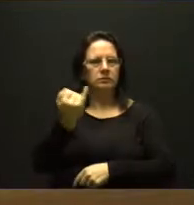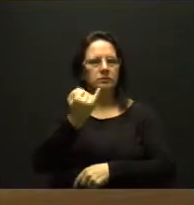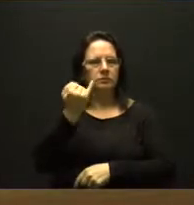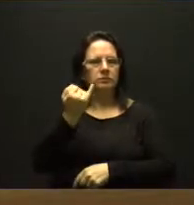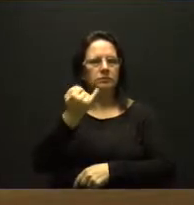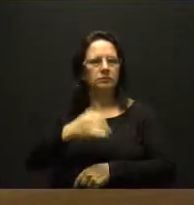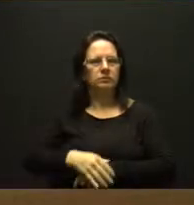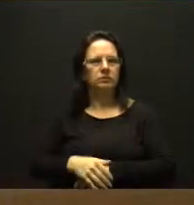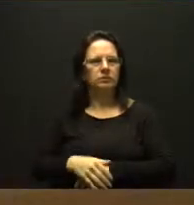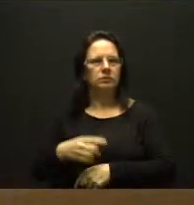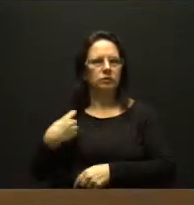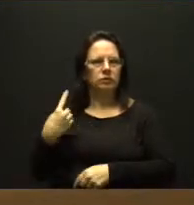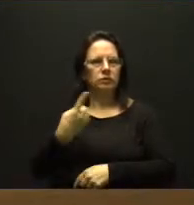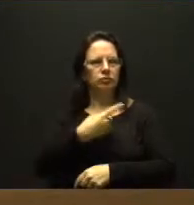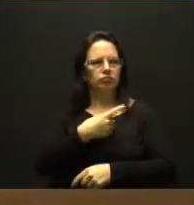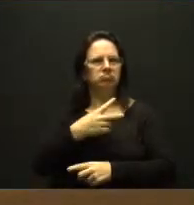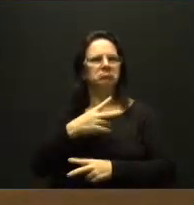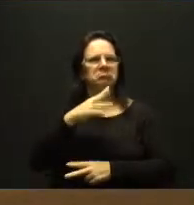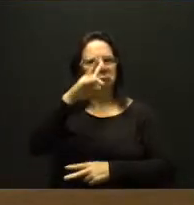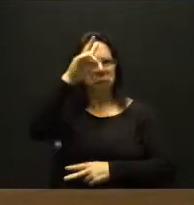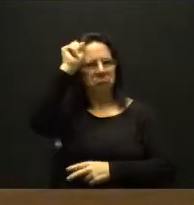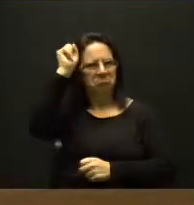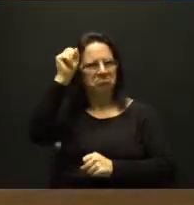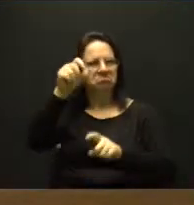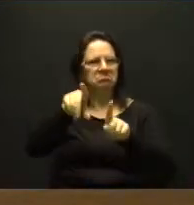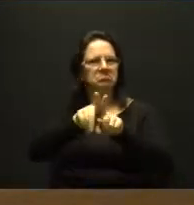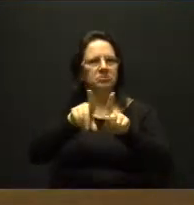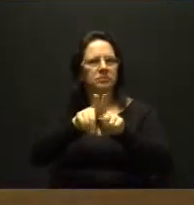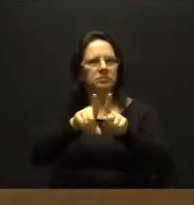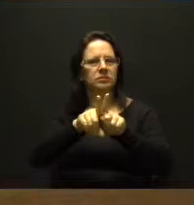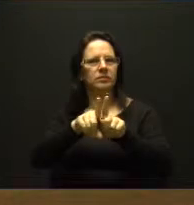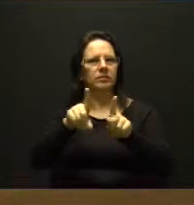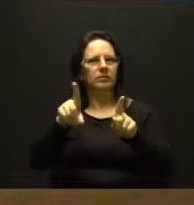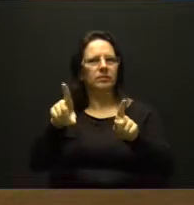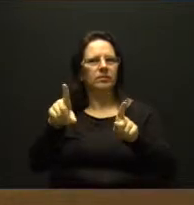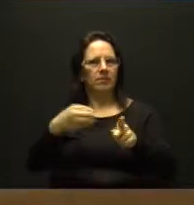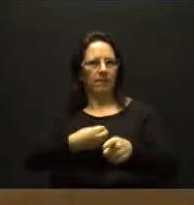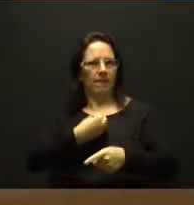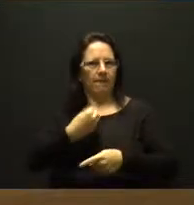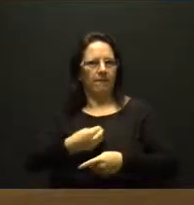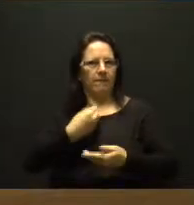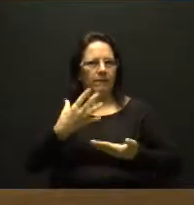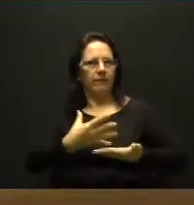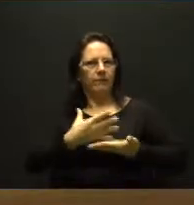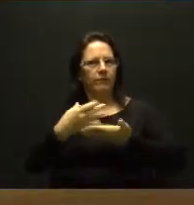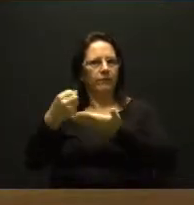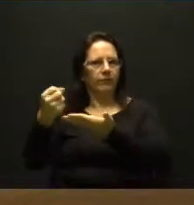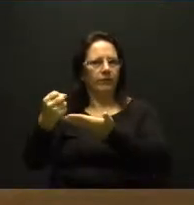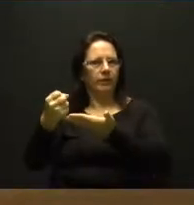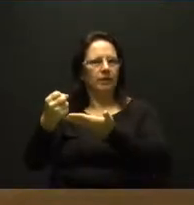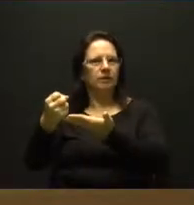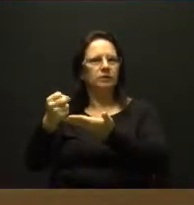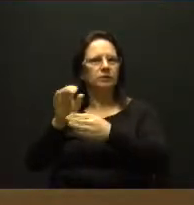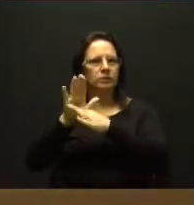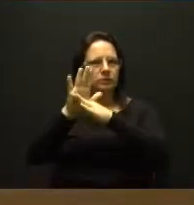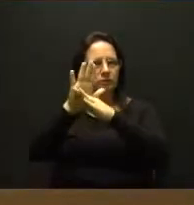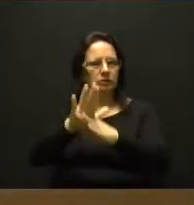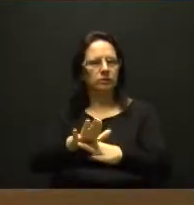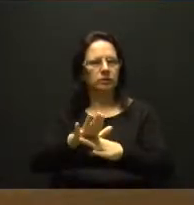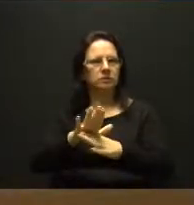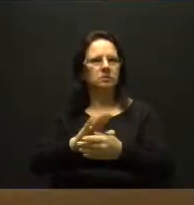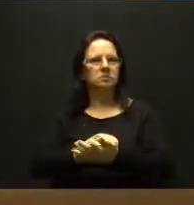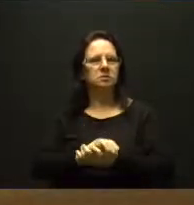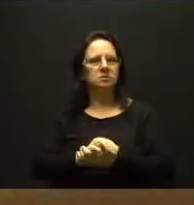são os nossos heróis são os bombeiros são os nossos salva-vidas que estarão recebendo esse auxílio